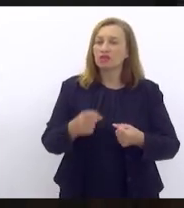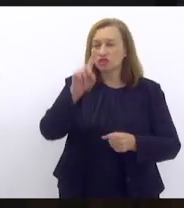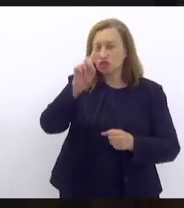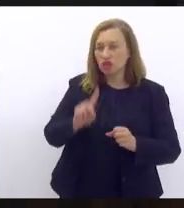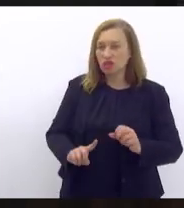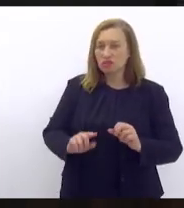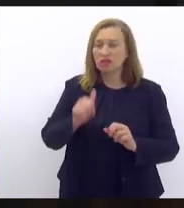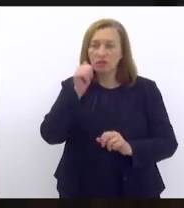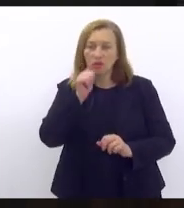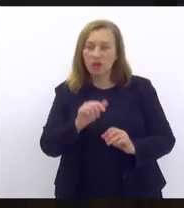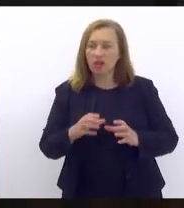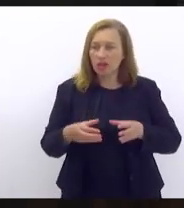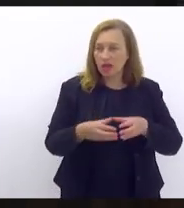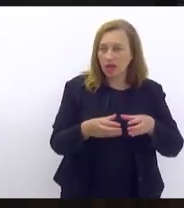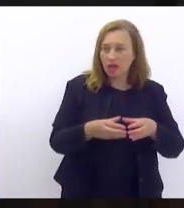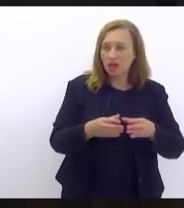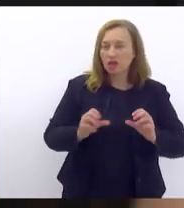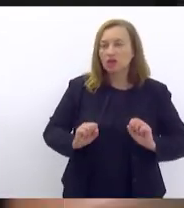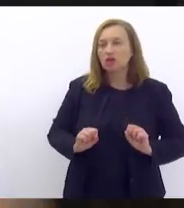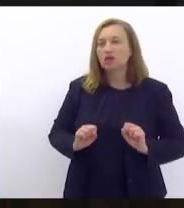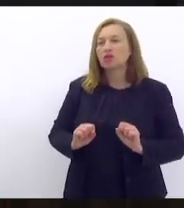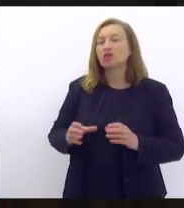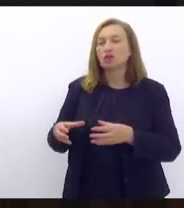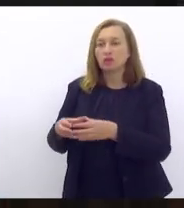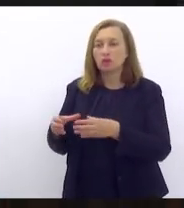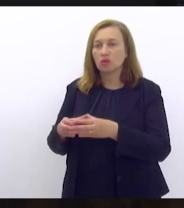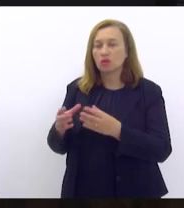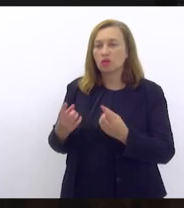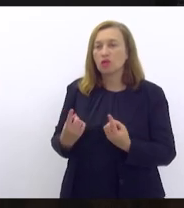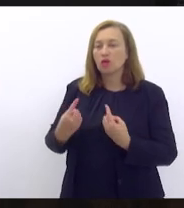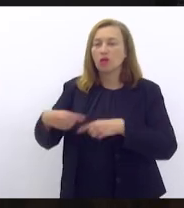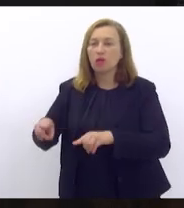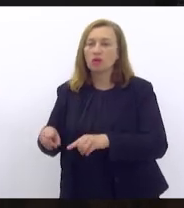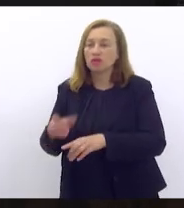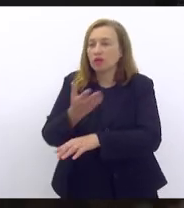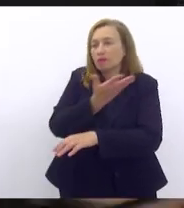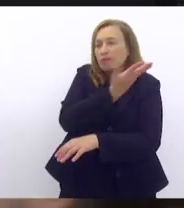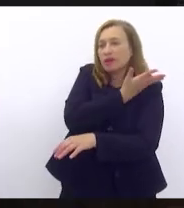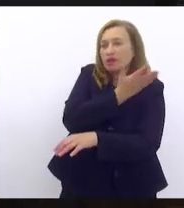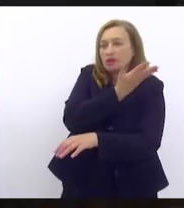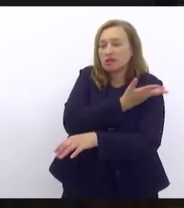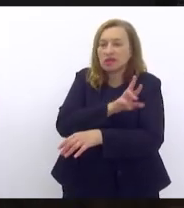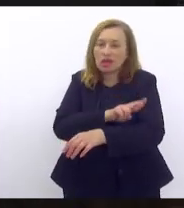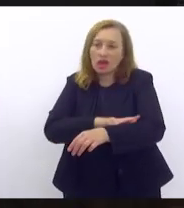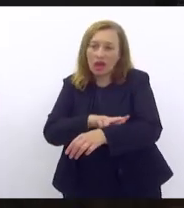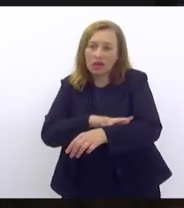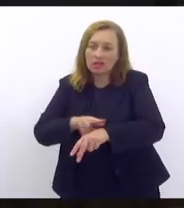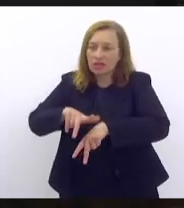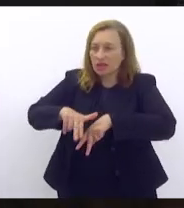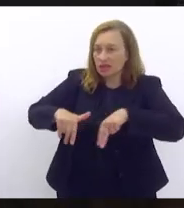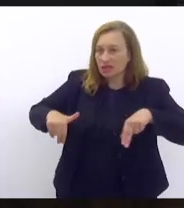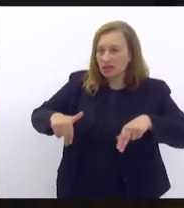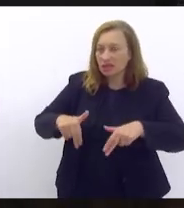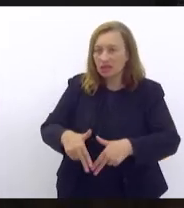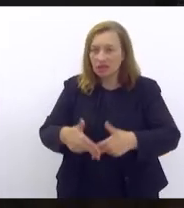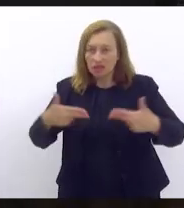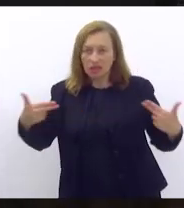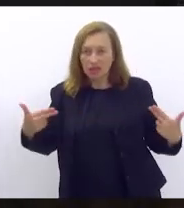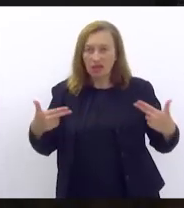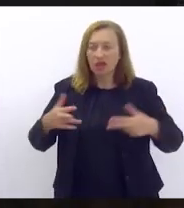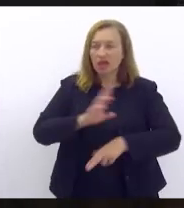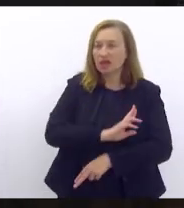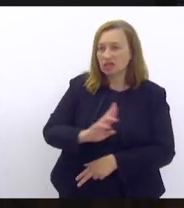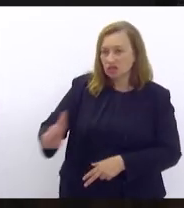da Mulher, de Combate às Discriminações e Preconceitos de Raça, Etnia, Religião e